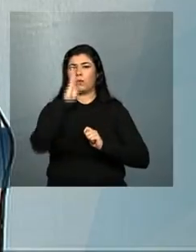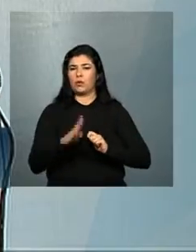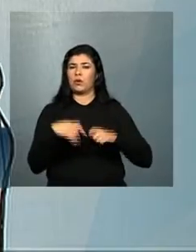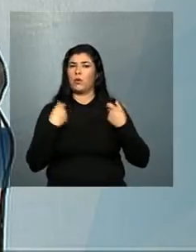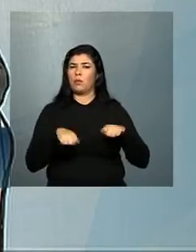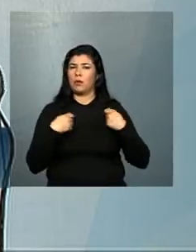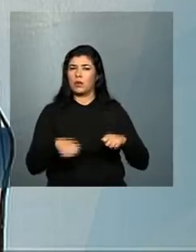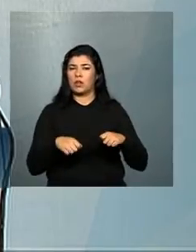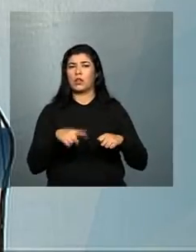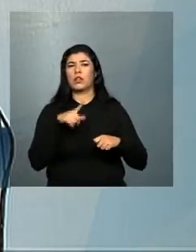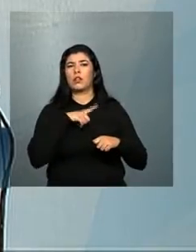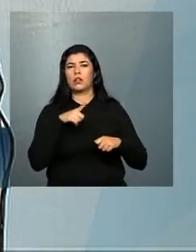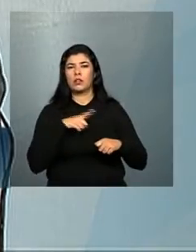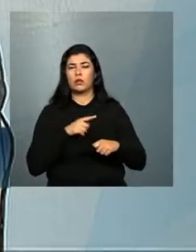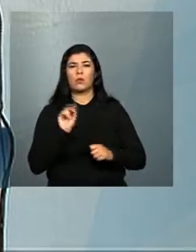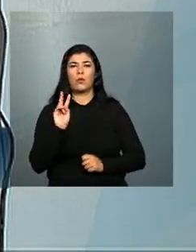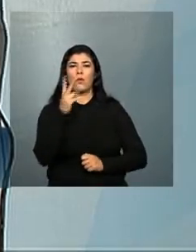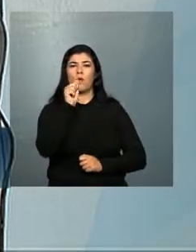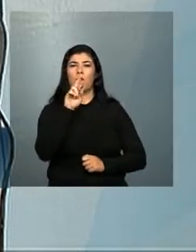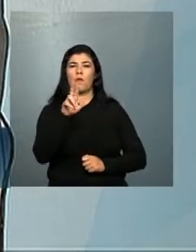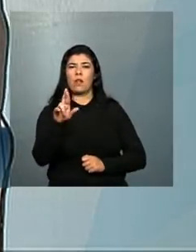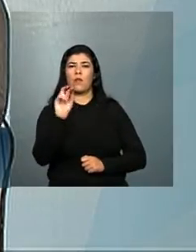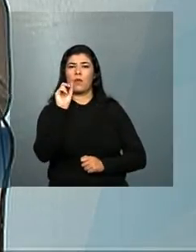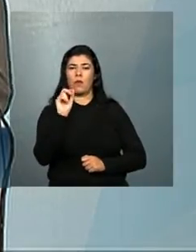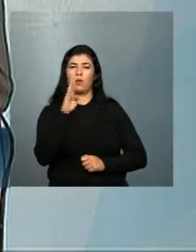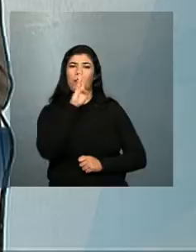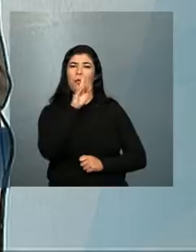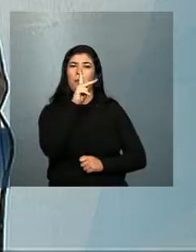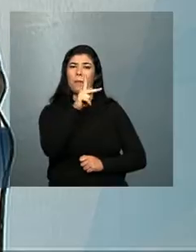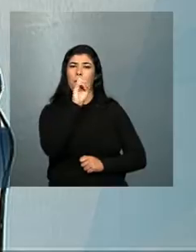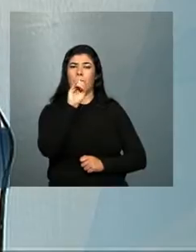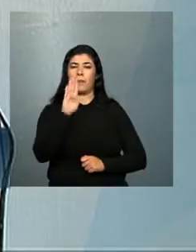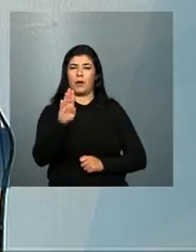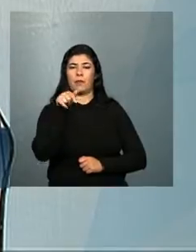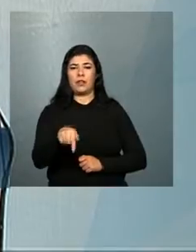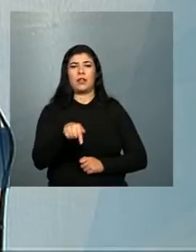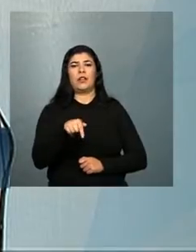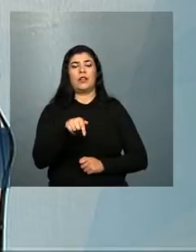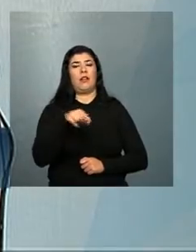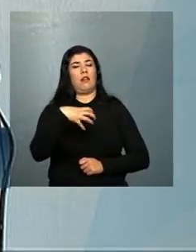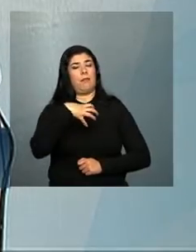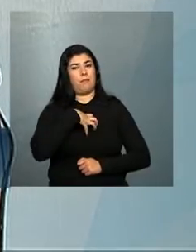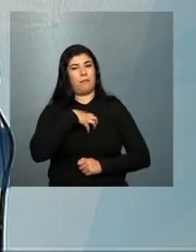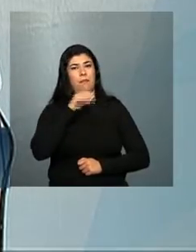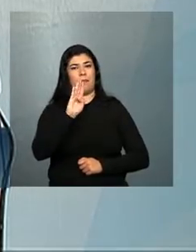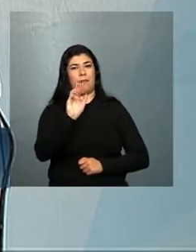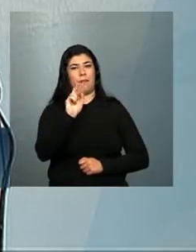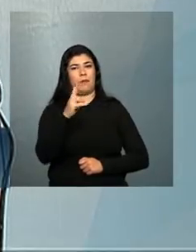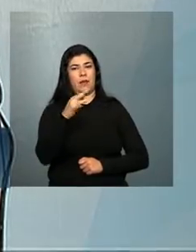ano e do valor do PIB, a Bahia, presidenta, é a 23ª